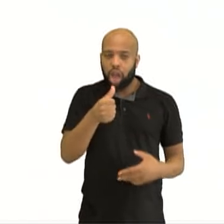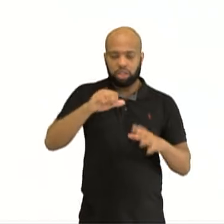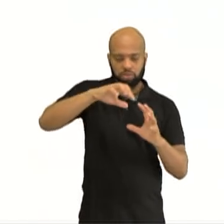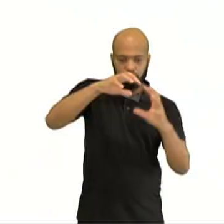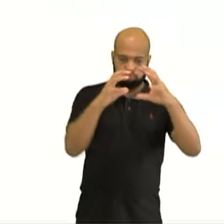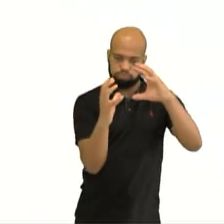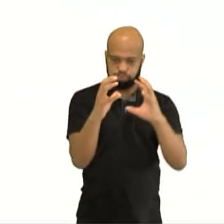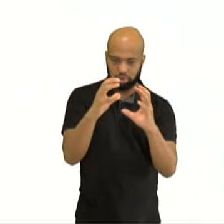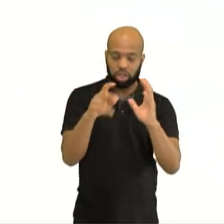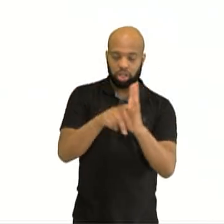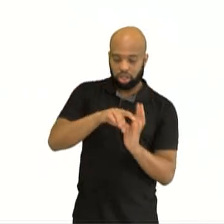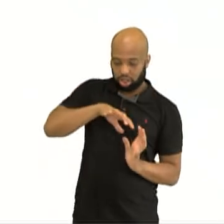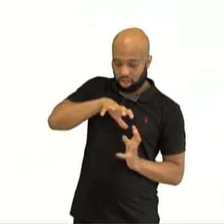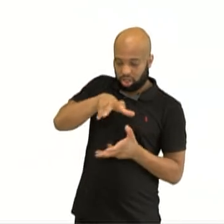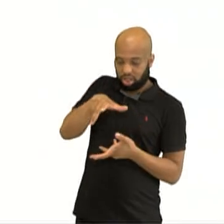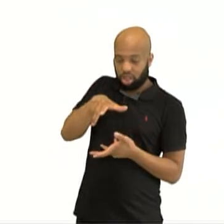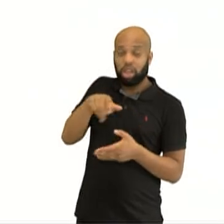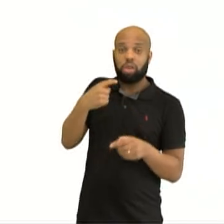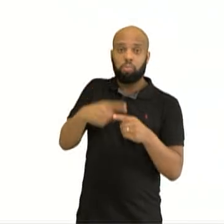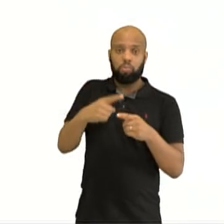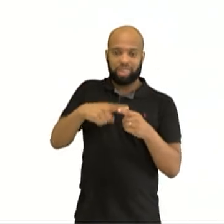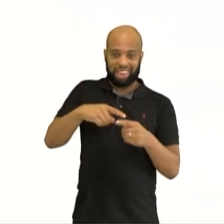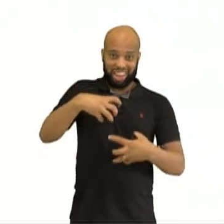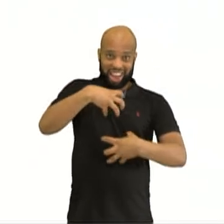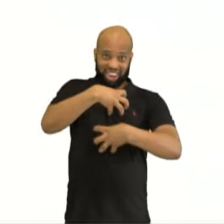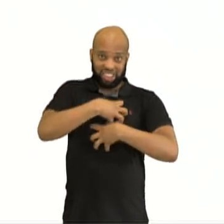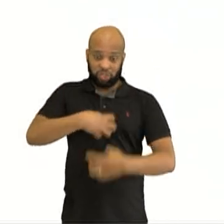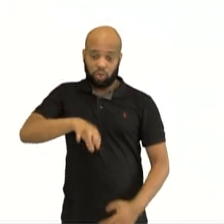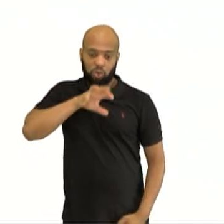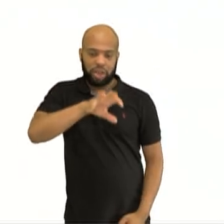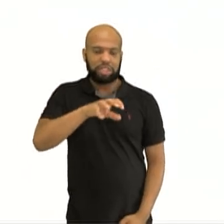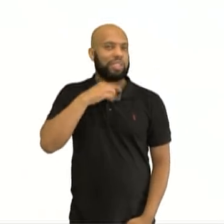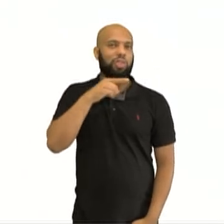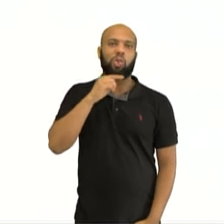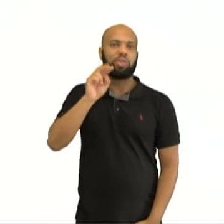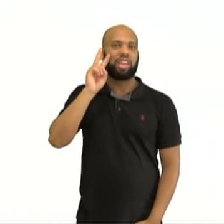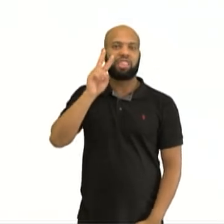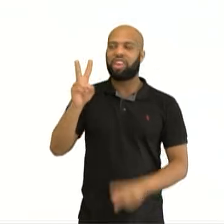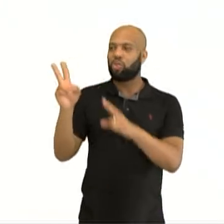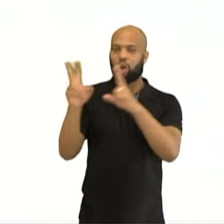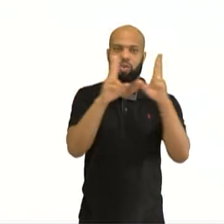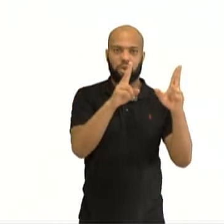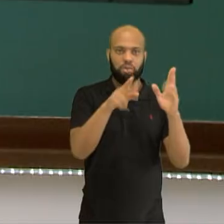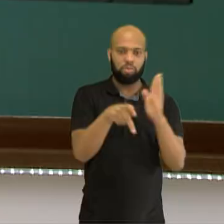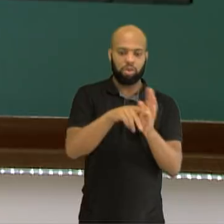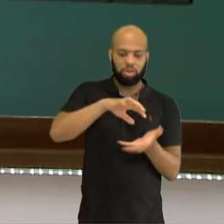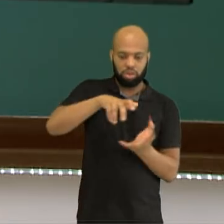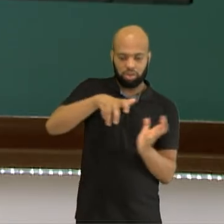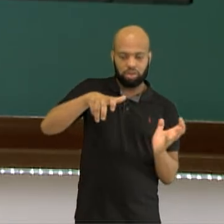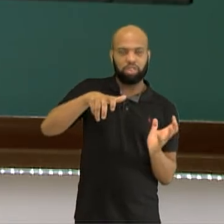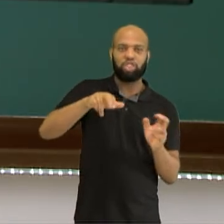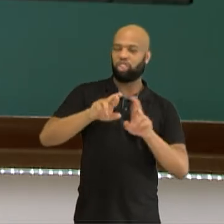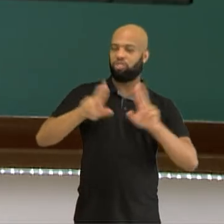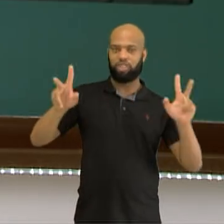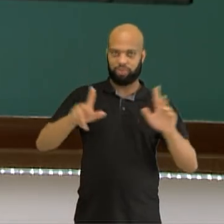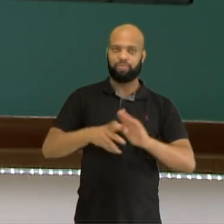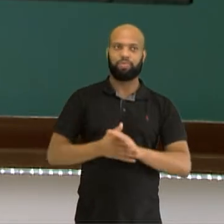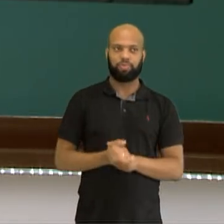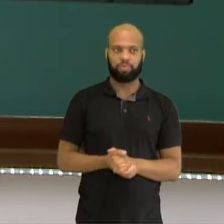Terra. Ela própria, o planeta, bloqueia o campo de visão de um observador em sua